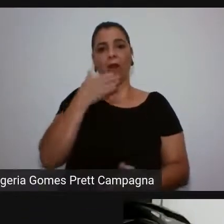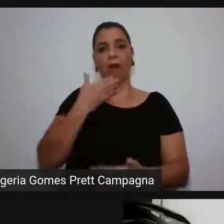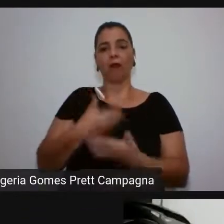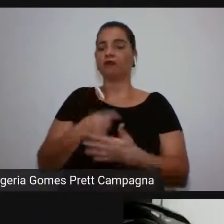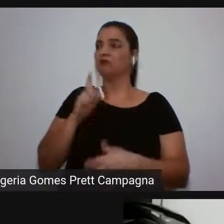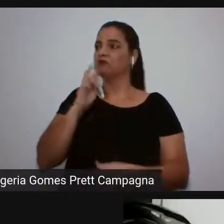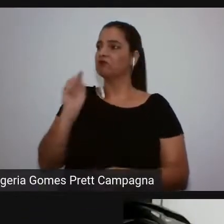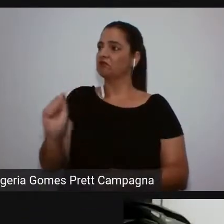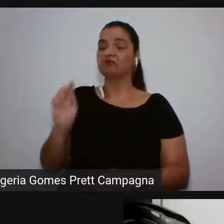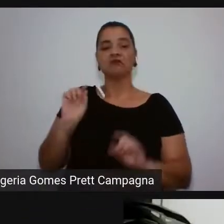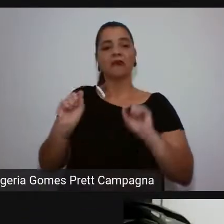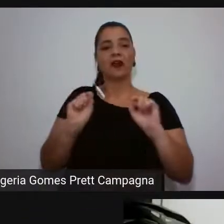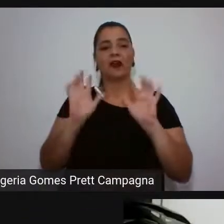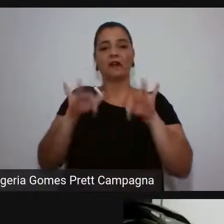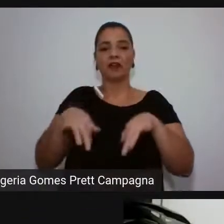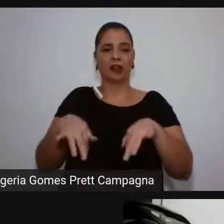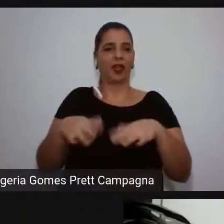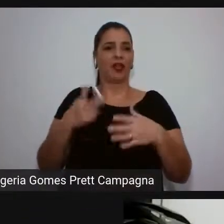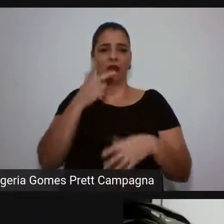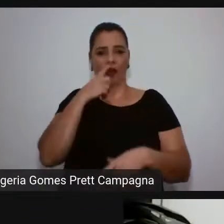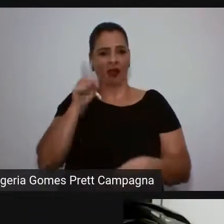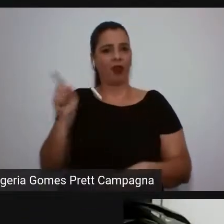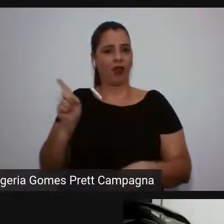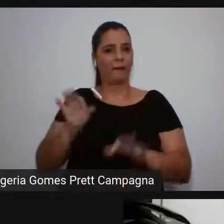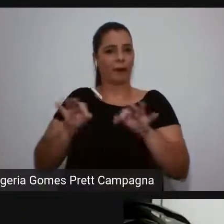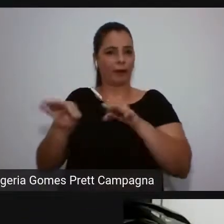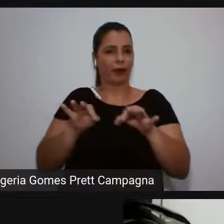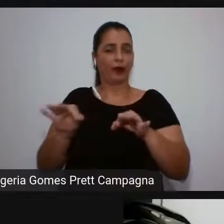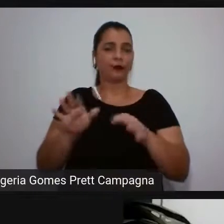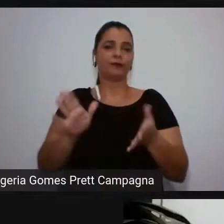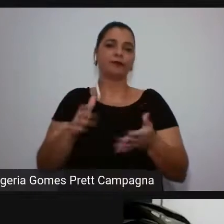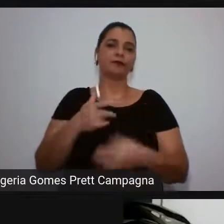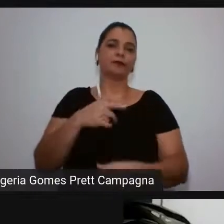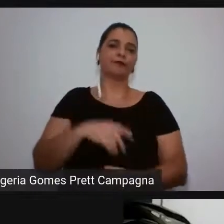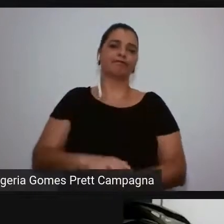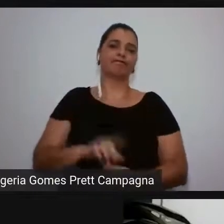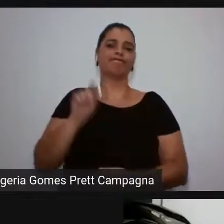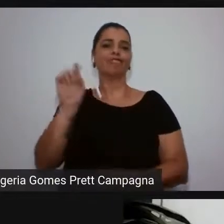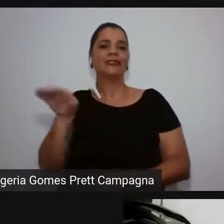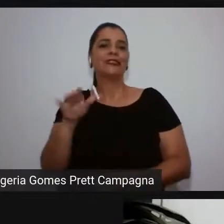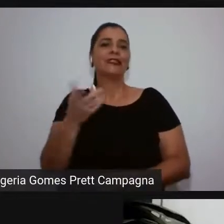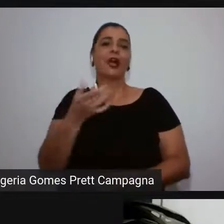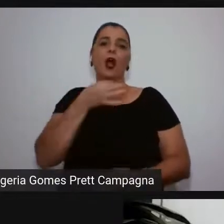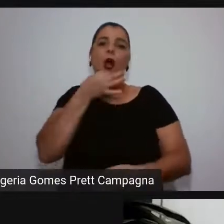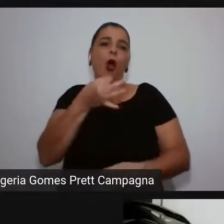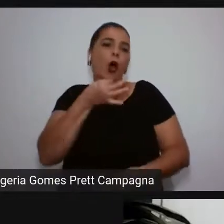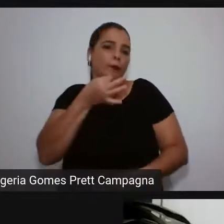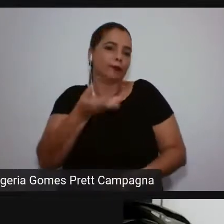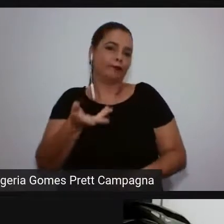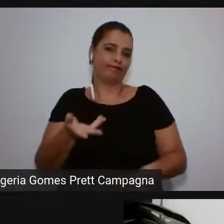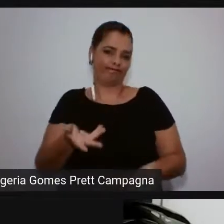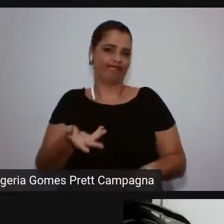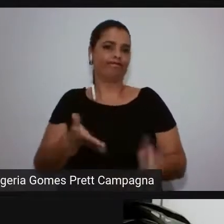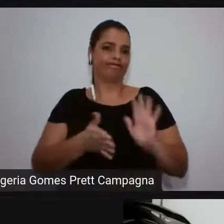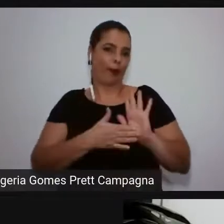constrangido, afinal eu tenho certeza que ele se preparou muito. Samuel, eu ia te propor o seguinte,